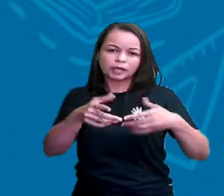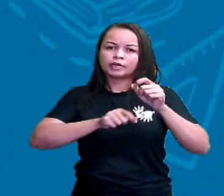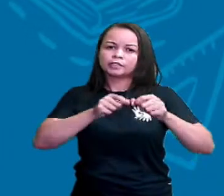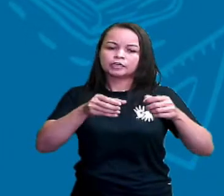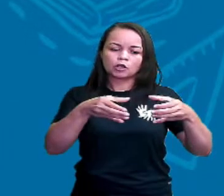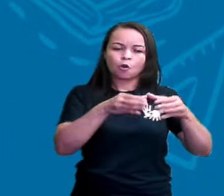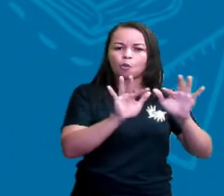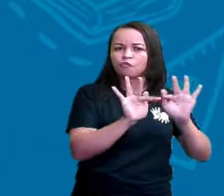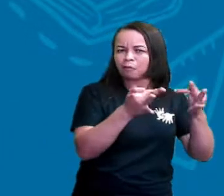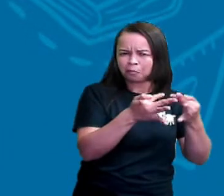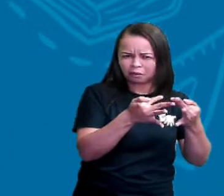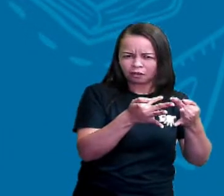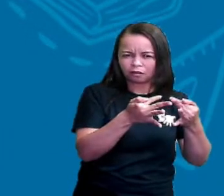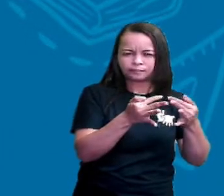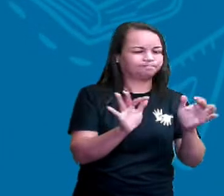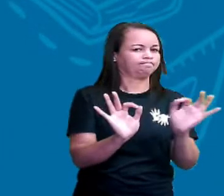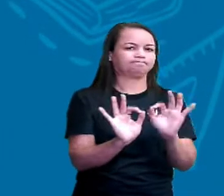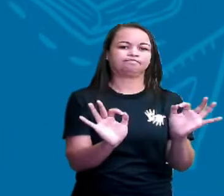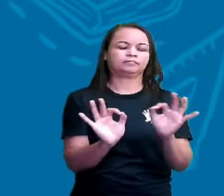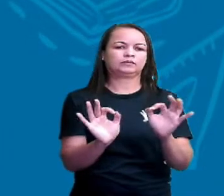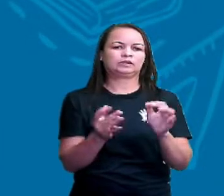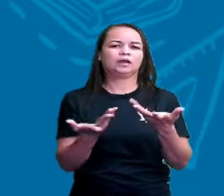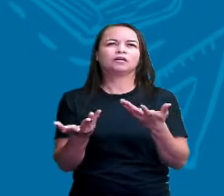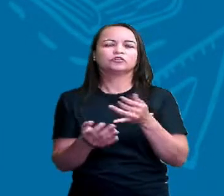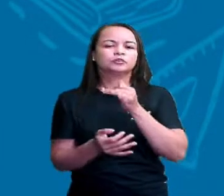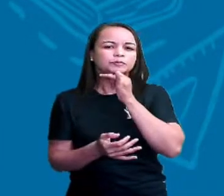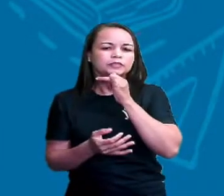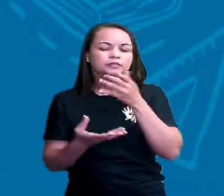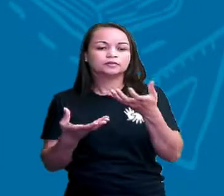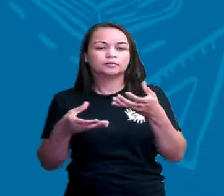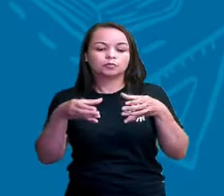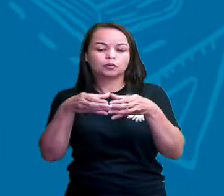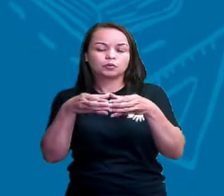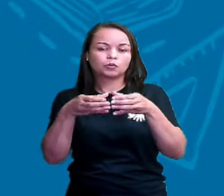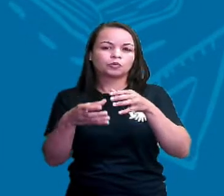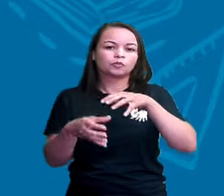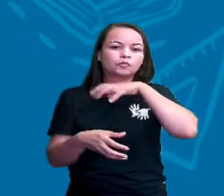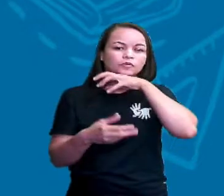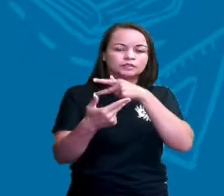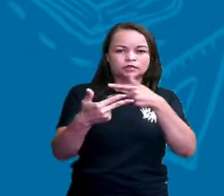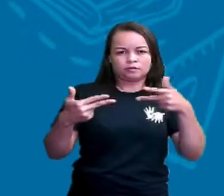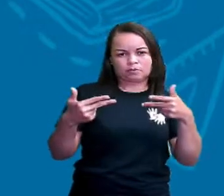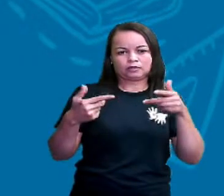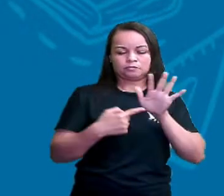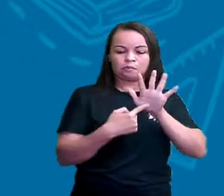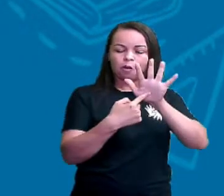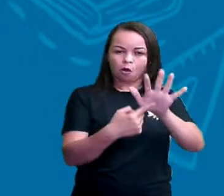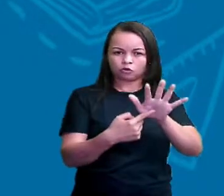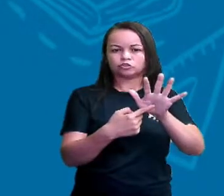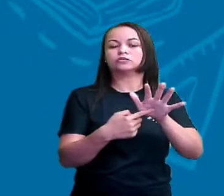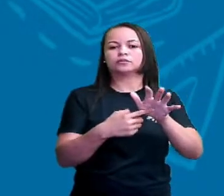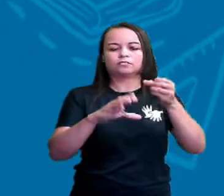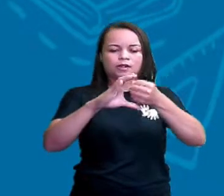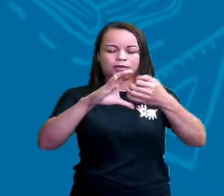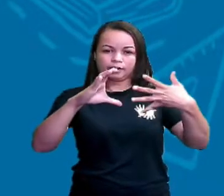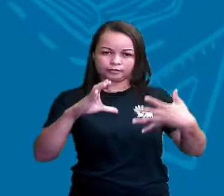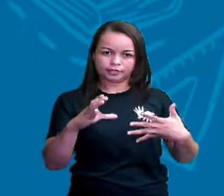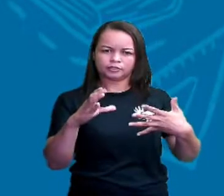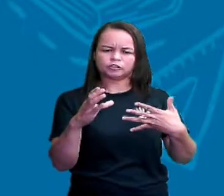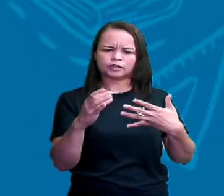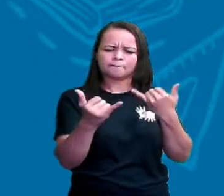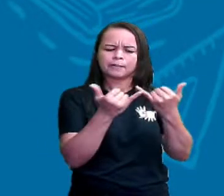mesma família. Às vezes, um bichinho, um animal, eles vão apresentar uma mesma característica, mas isso não quer dizer que eles sejam da